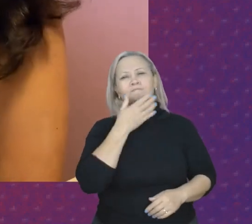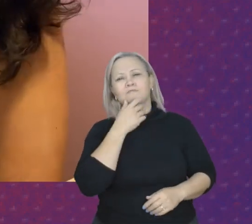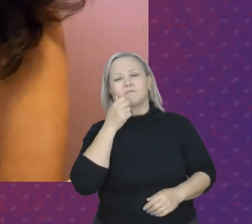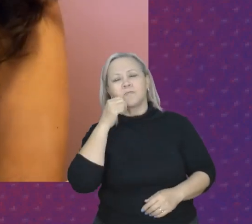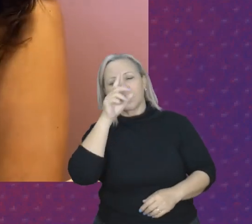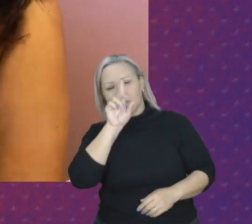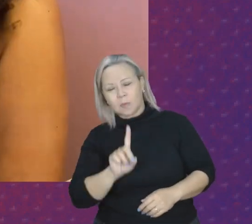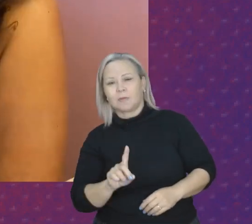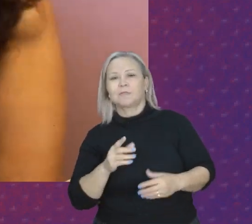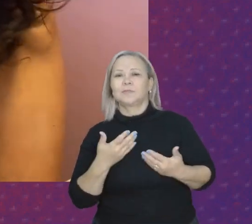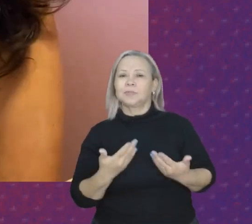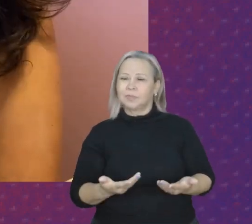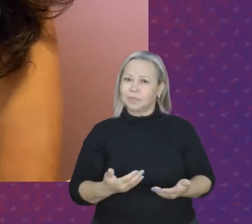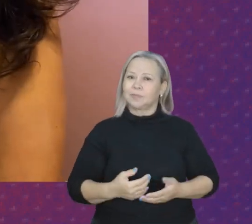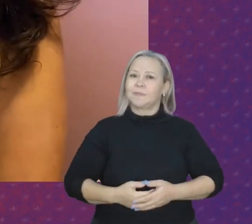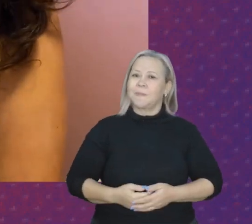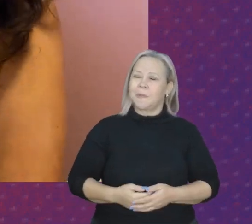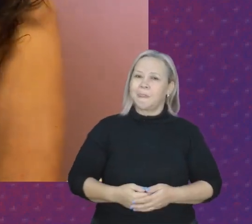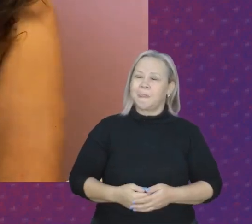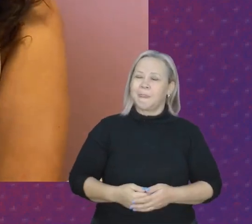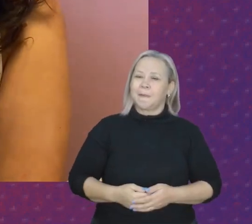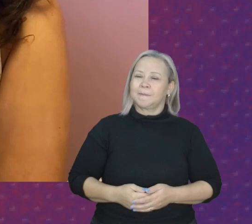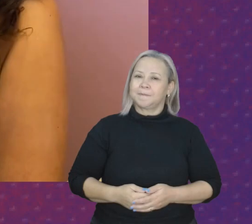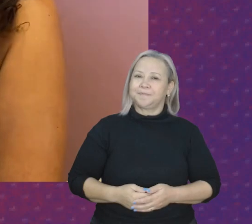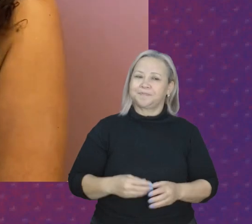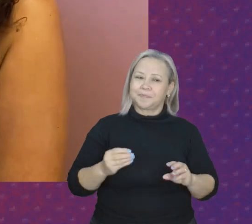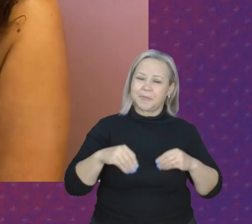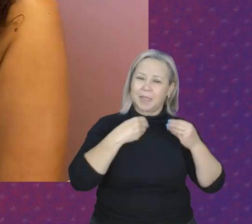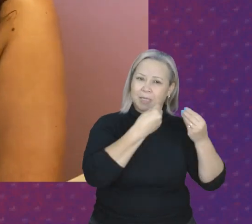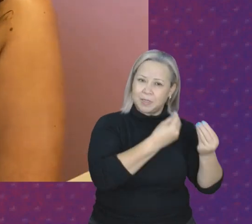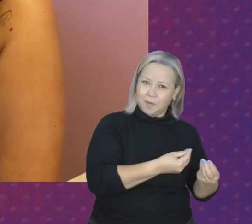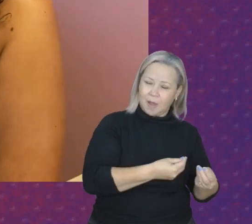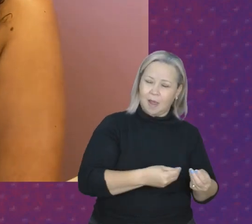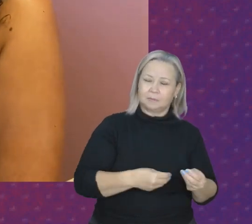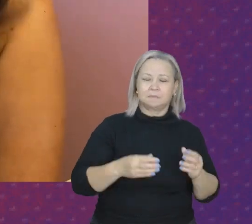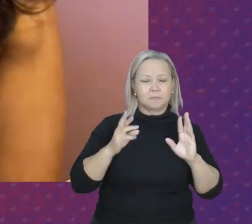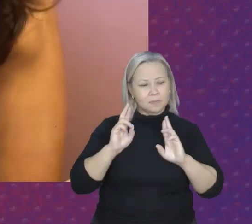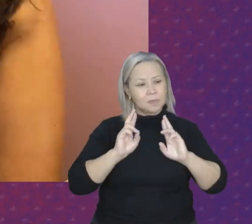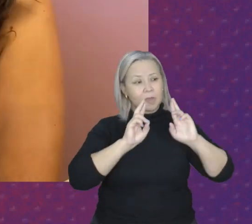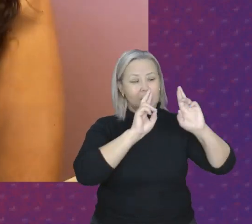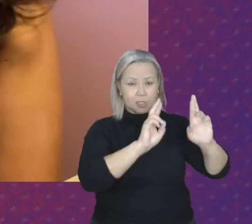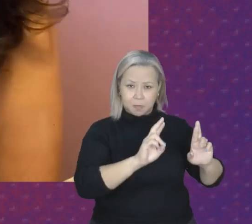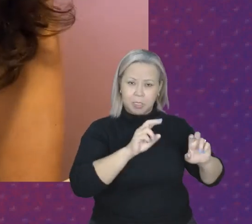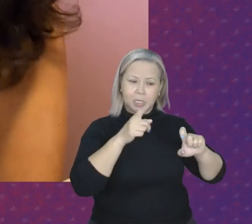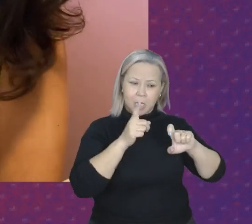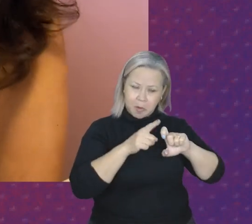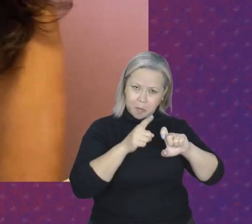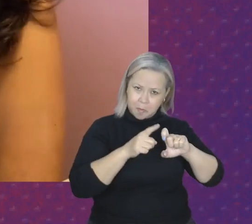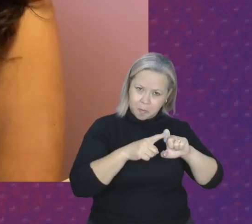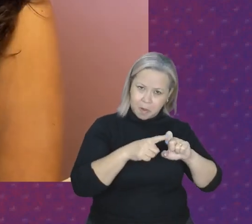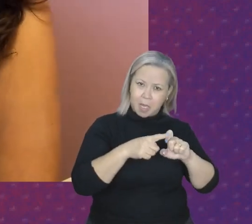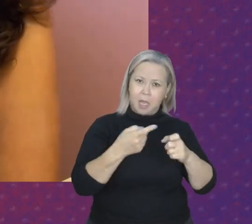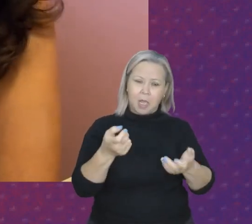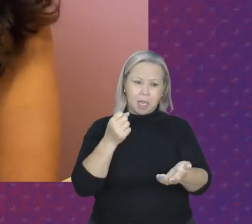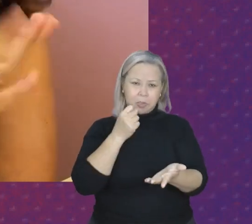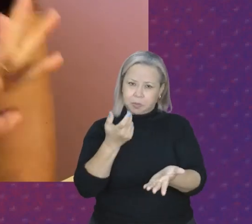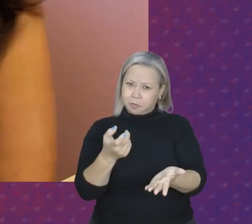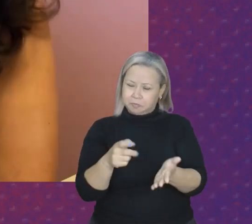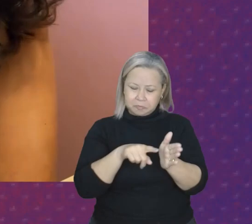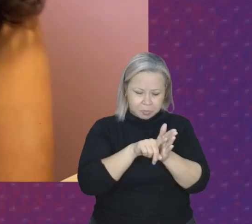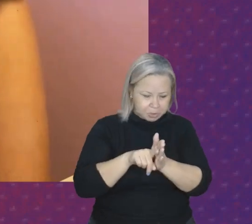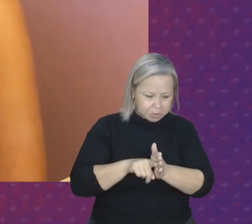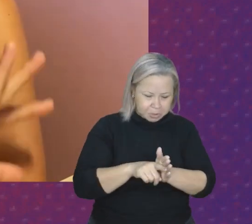direito, claro, respeitando, né, os critérios de fato médicos, enfim, que são colocados, mas